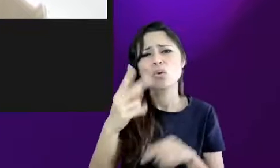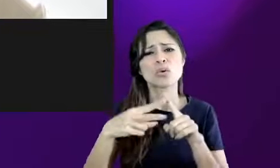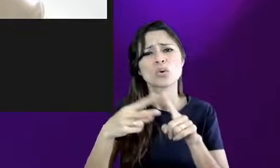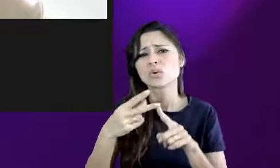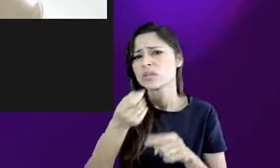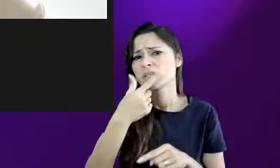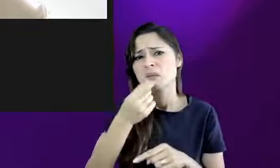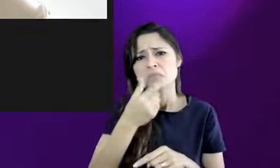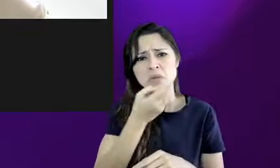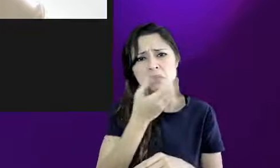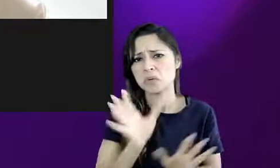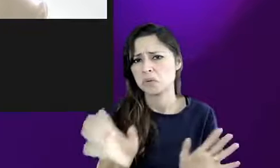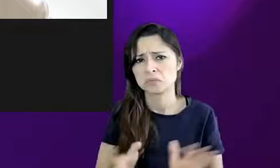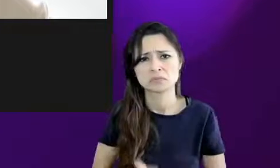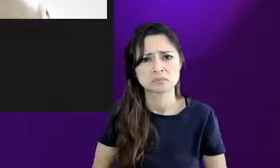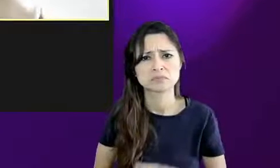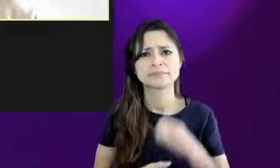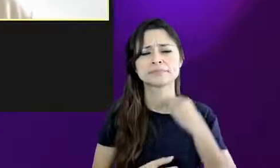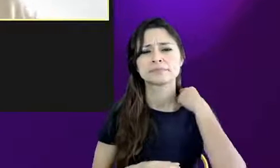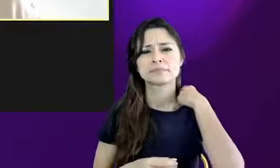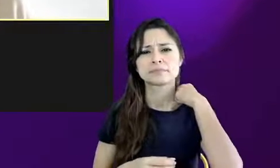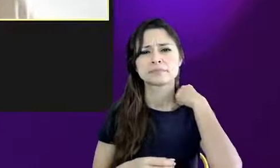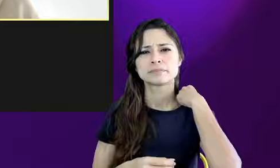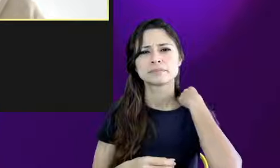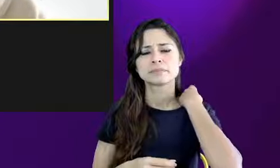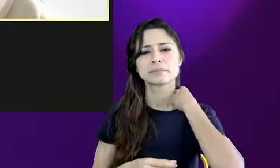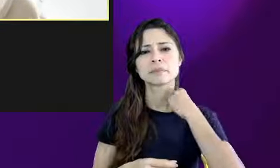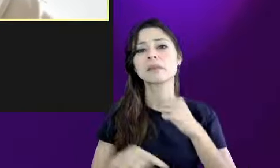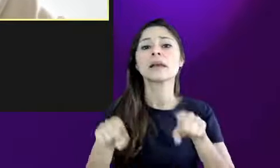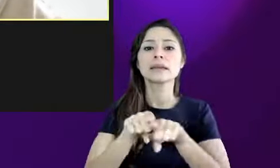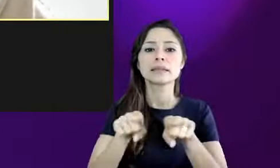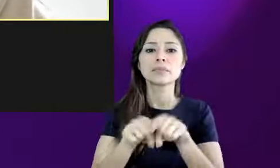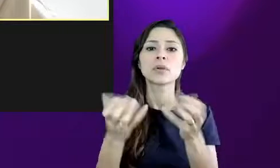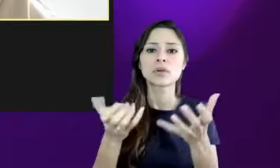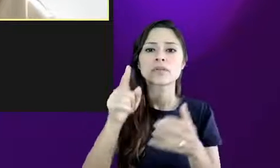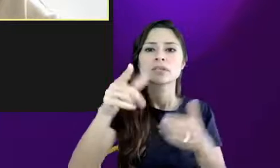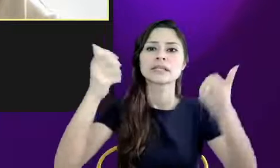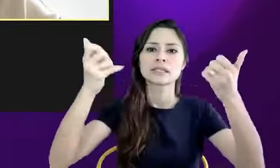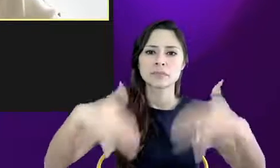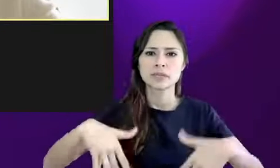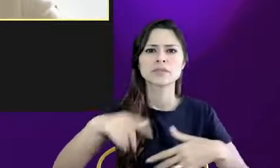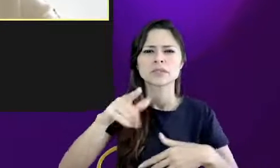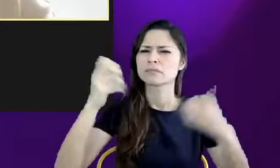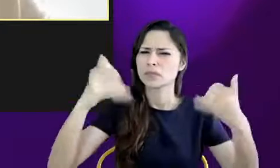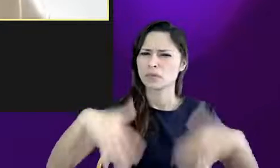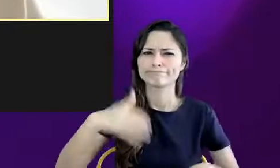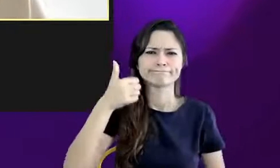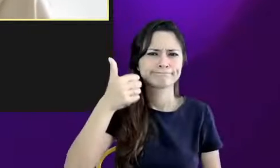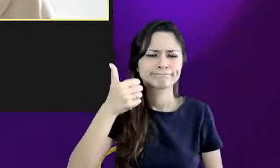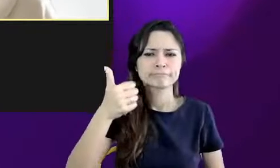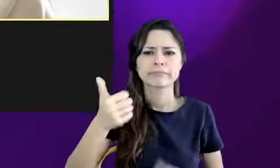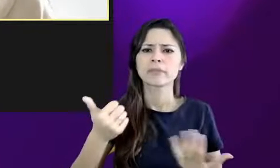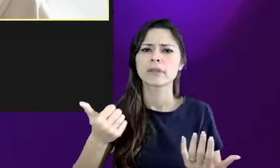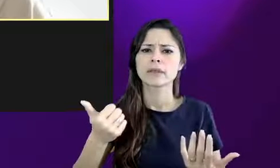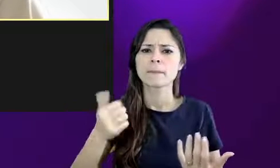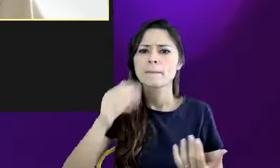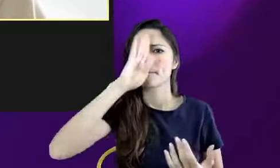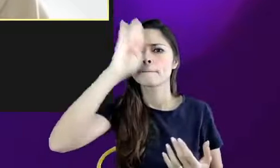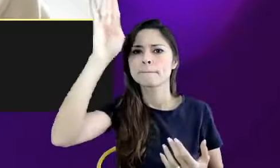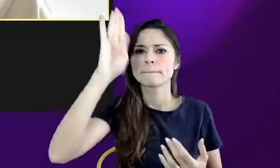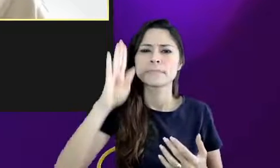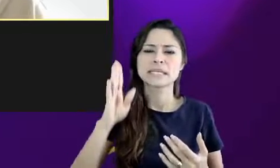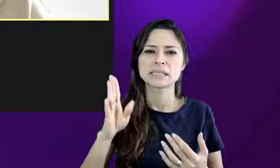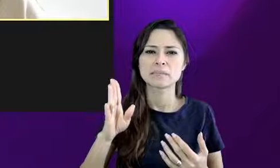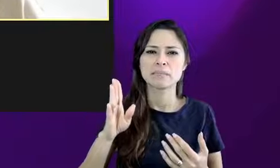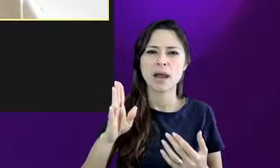opinião. Perfeito. E, Marco, eu queria que você comentasse um pouquinho, você falou muito bem os principais tópicos, né, que